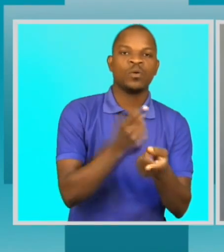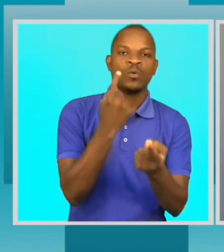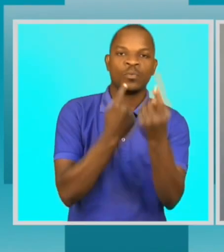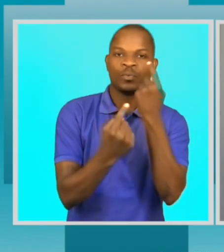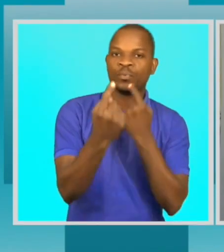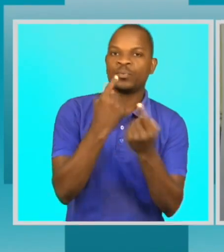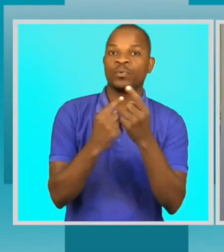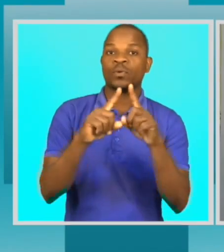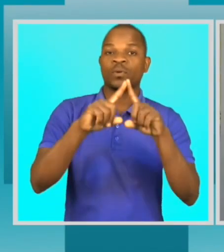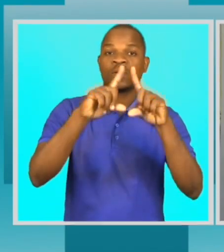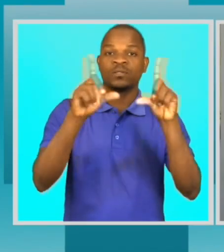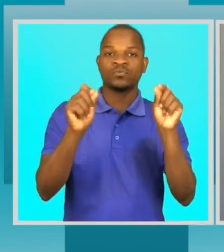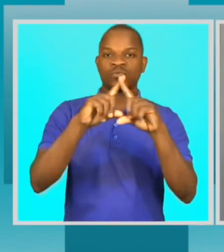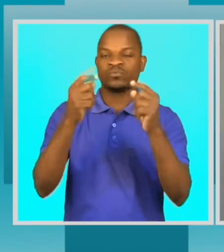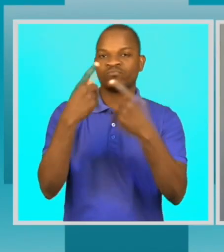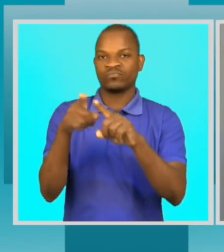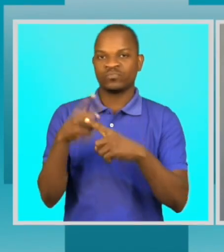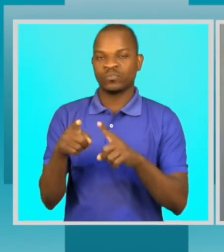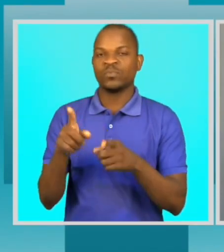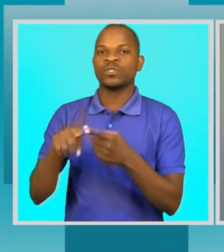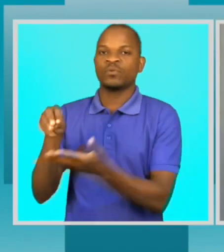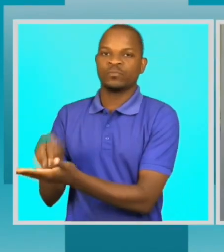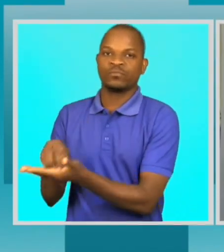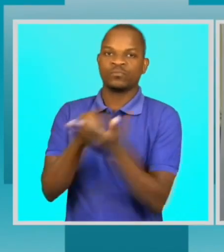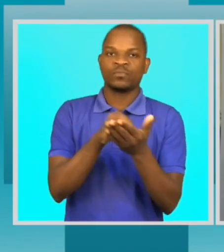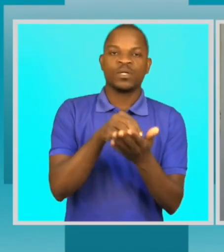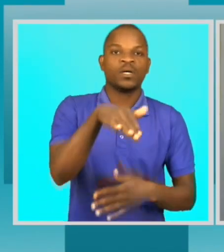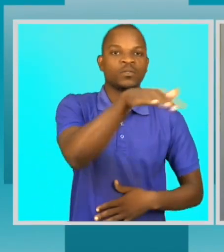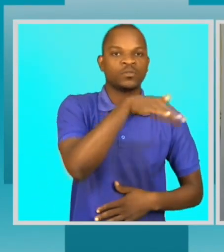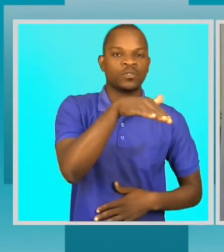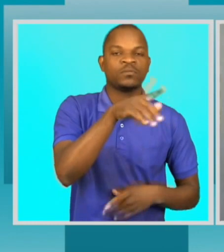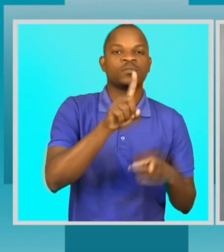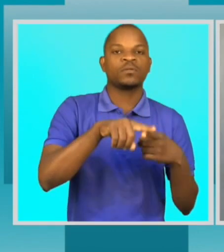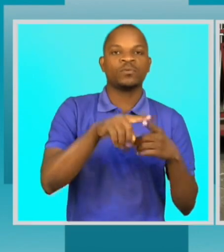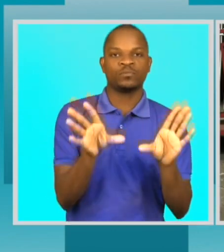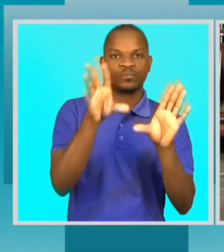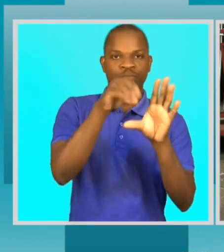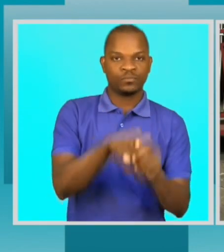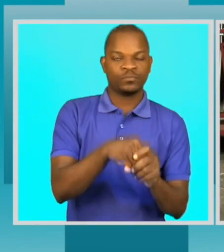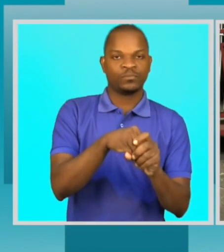problemas e trazerem isso à sociedade e que possam serem enquadradas.